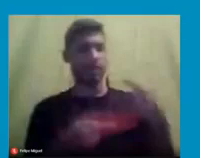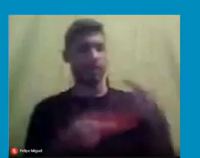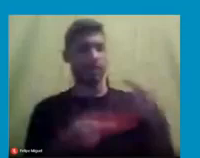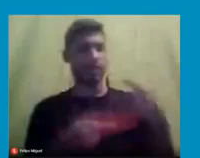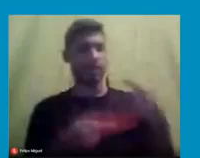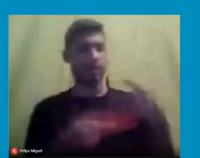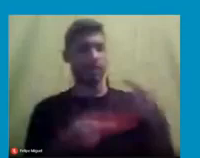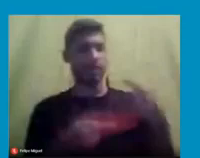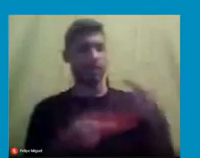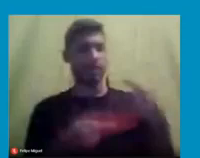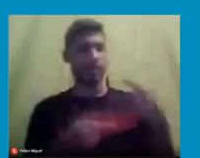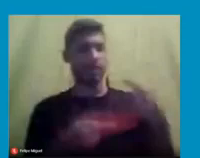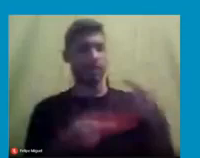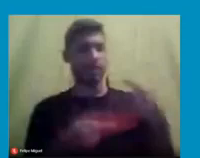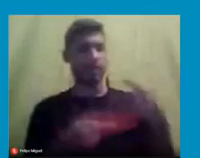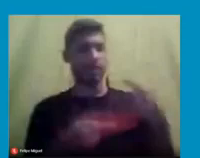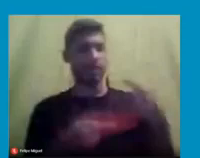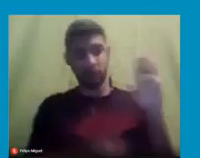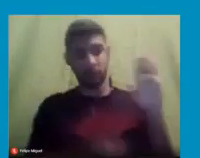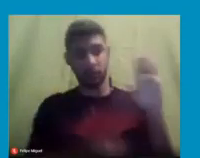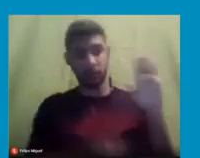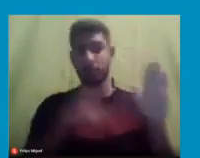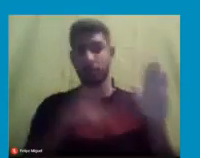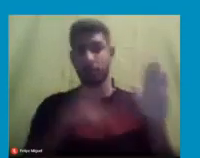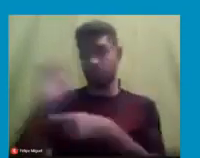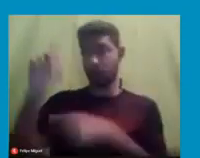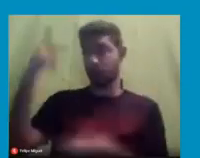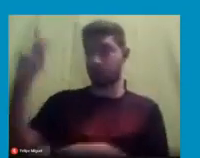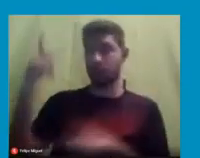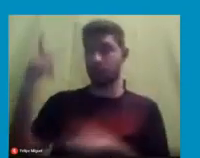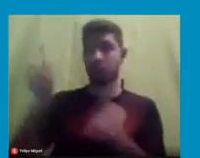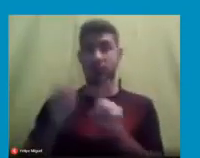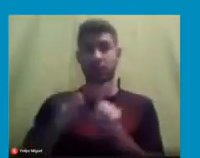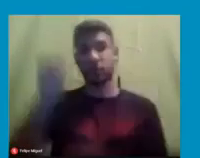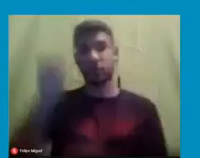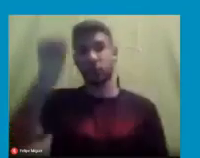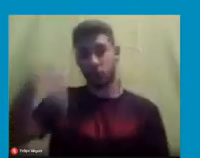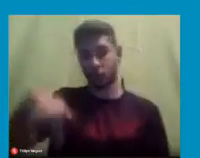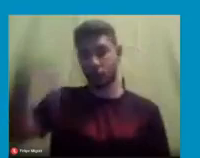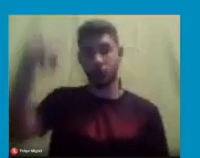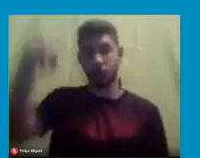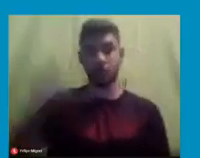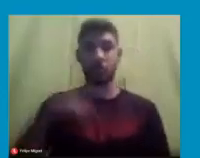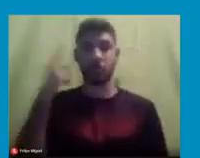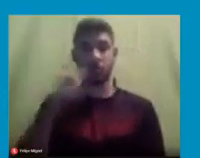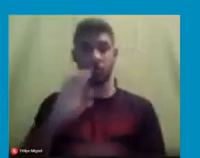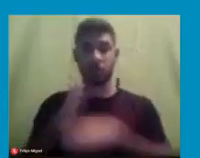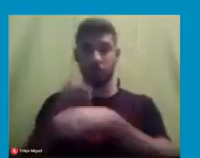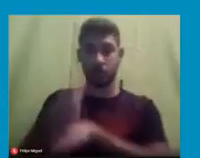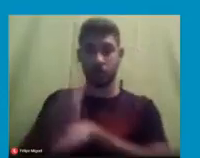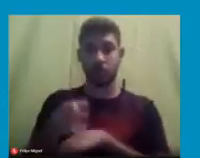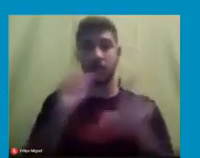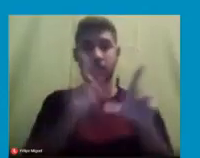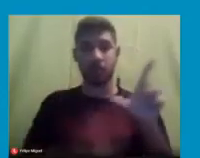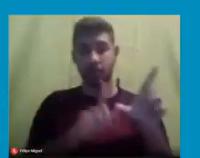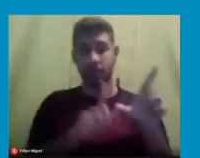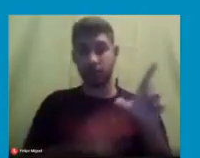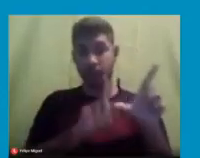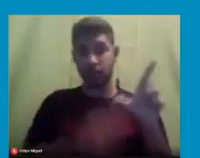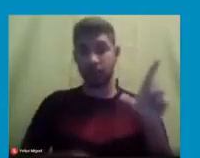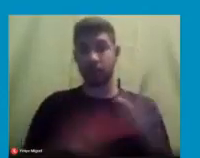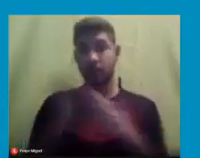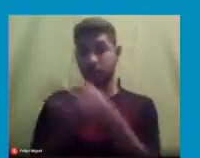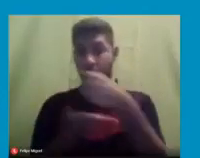falando das legislações, como a legislação do Estado de São Paulo e do Rio Grande do Norte, que proibiam pessoas negras de acessar as letras básicas. E mesmo assim, esse